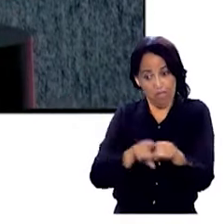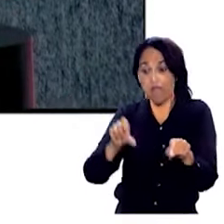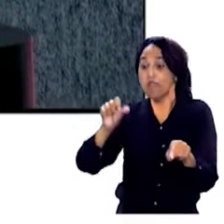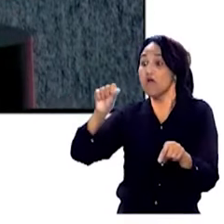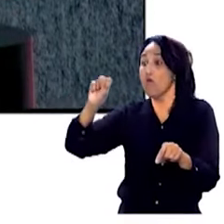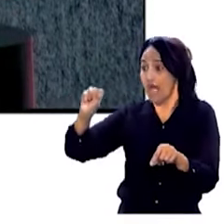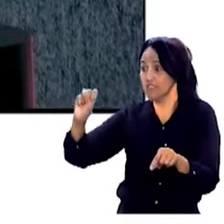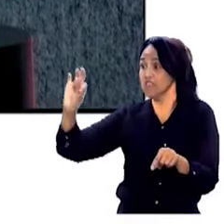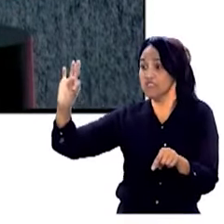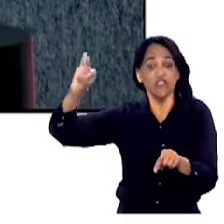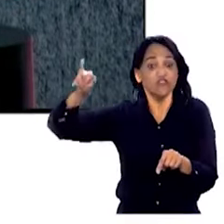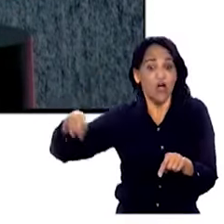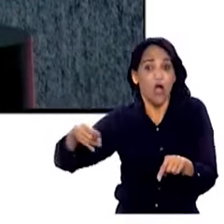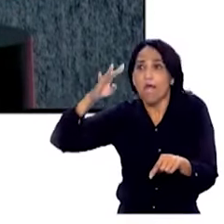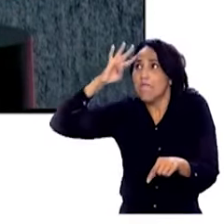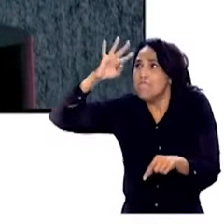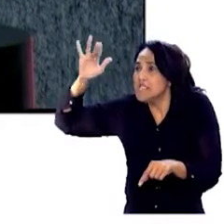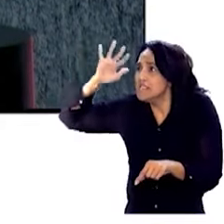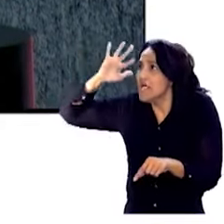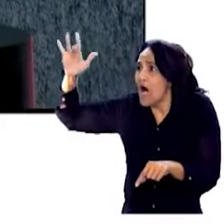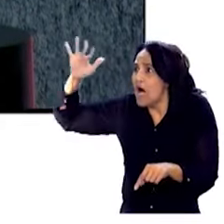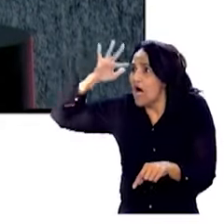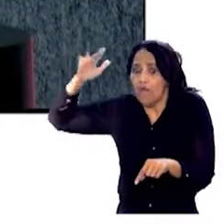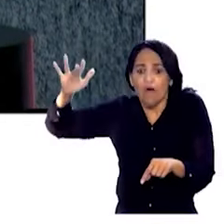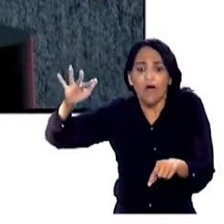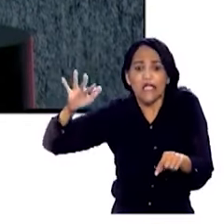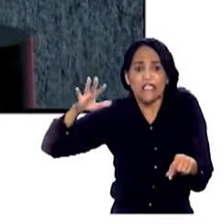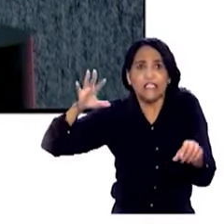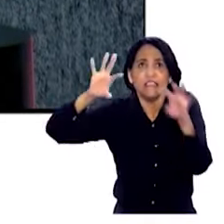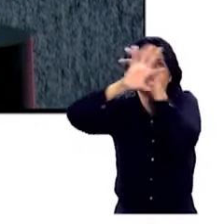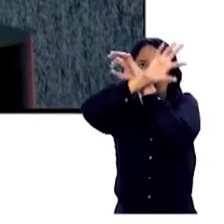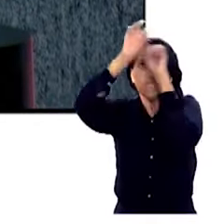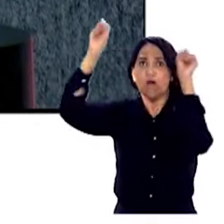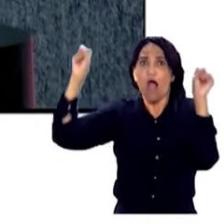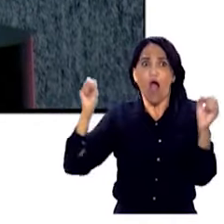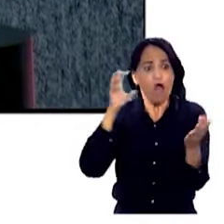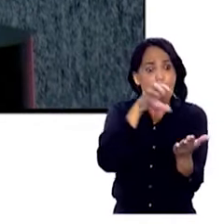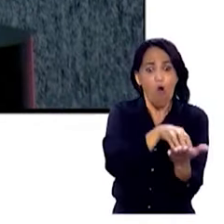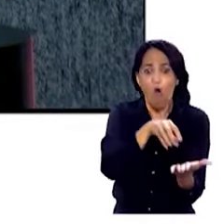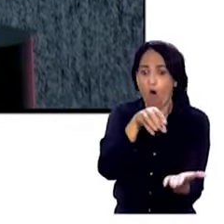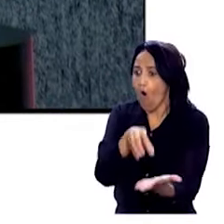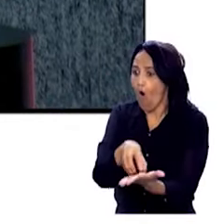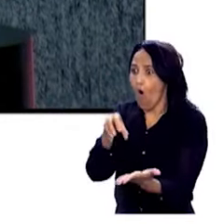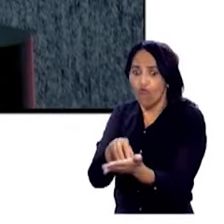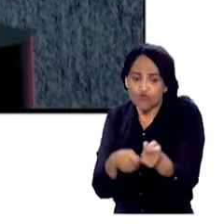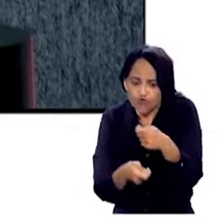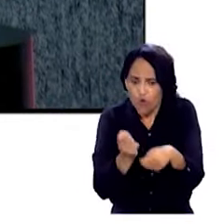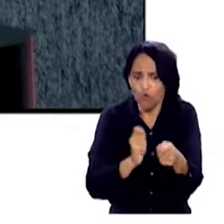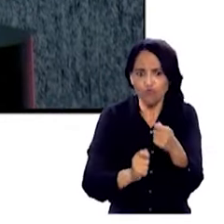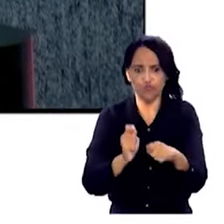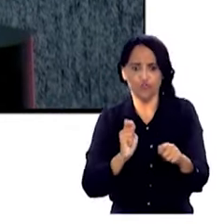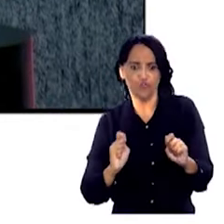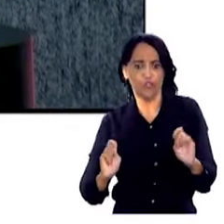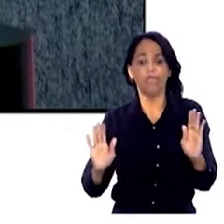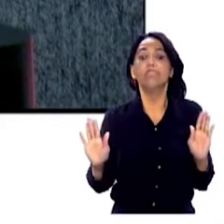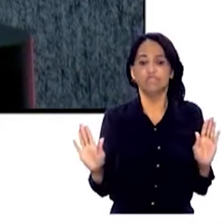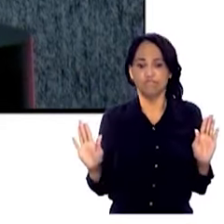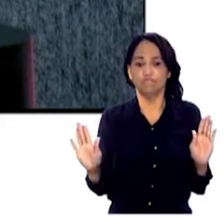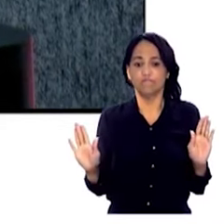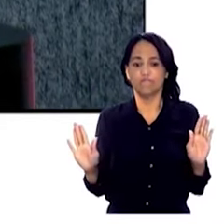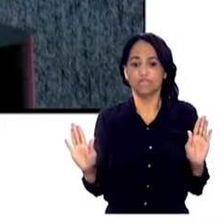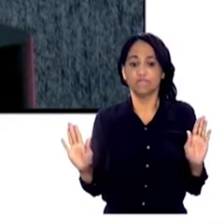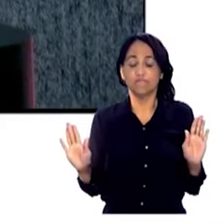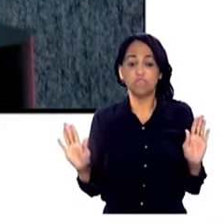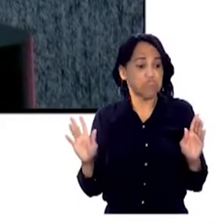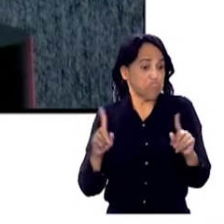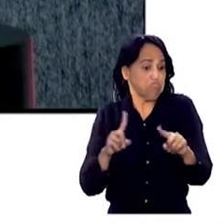imaginávamos que esses tribunais atuavam como cortes de controle Trial courts como